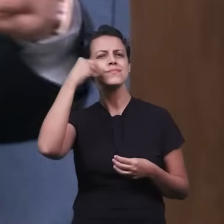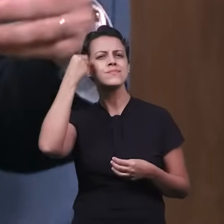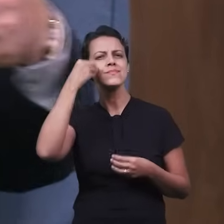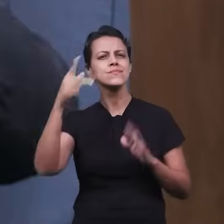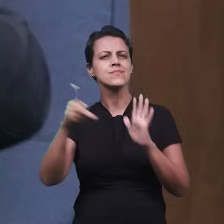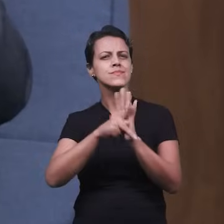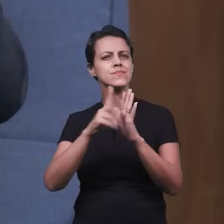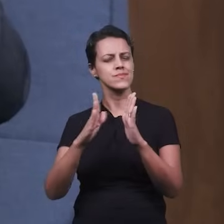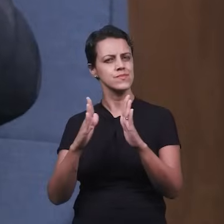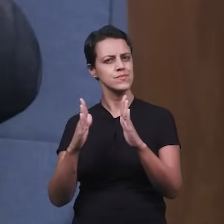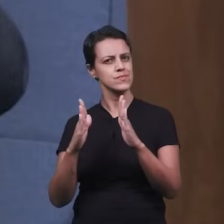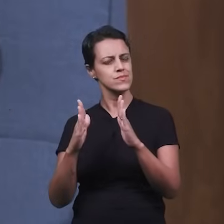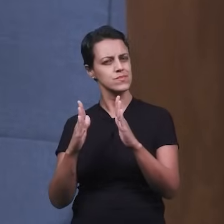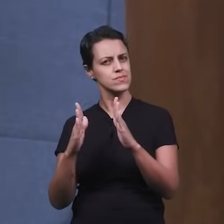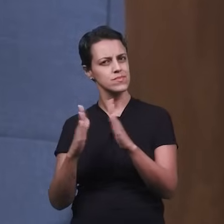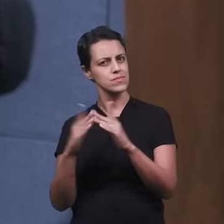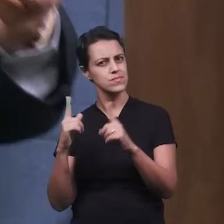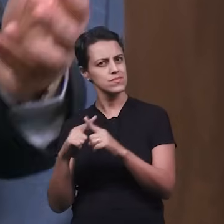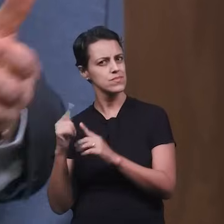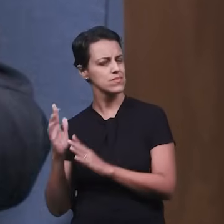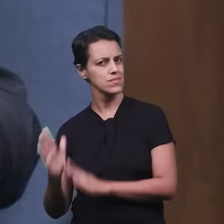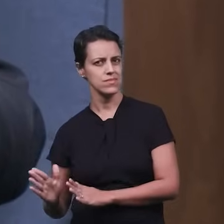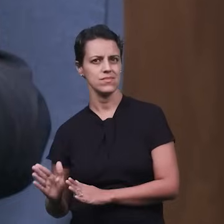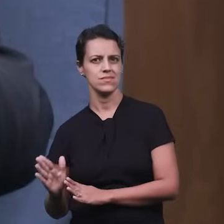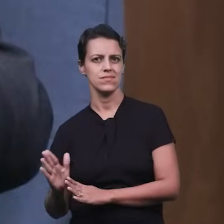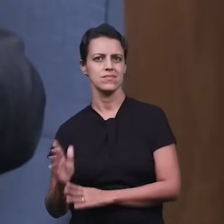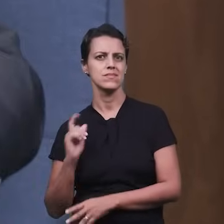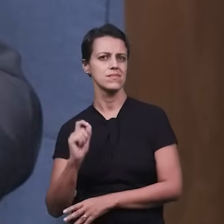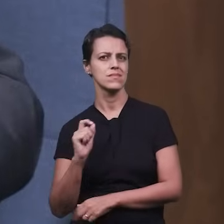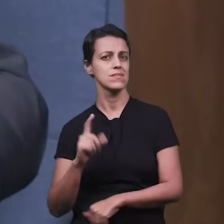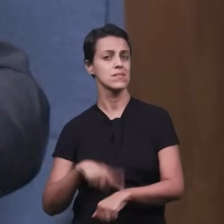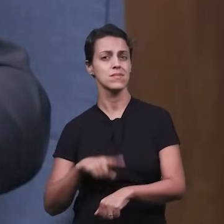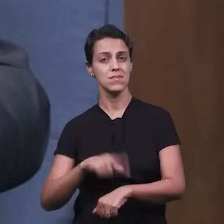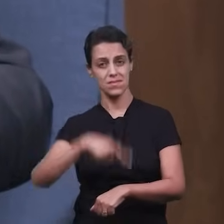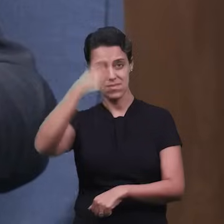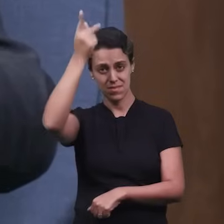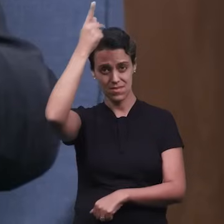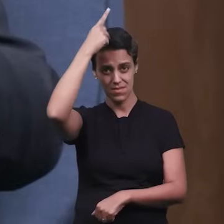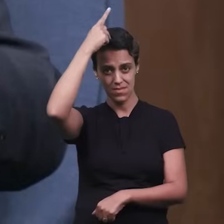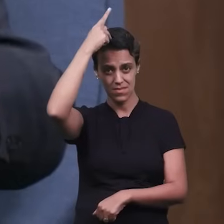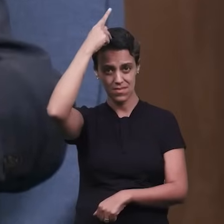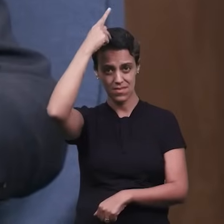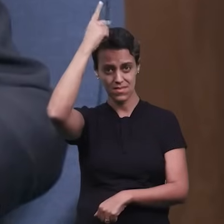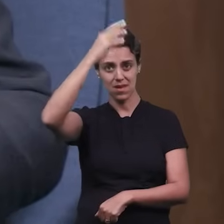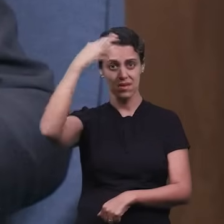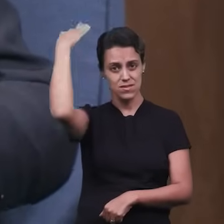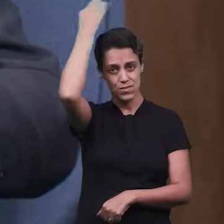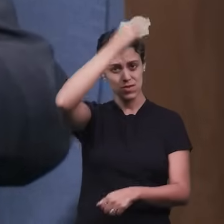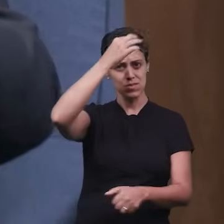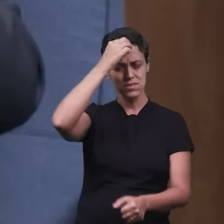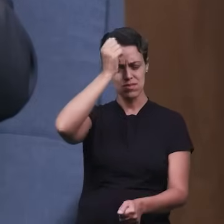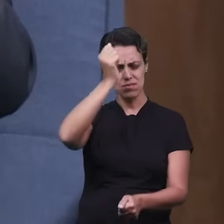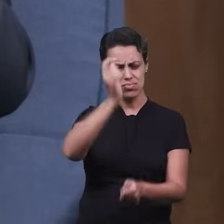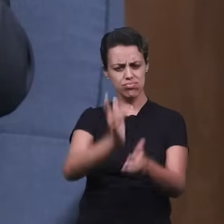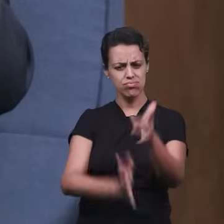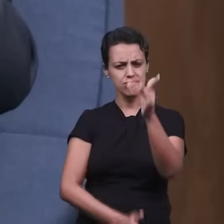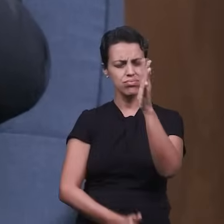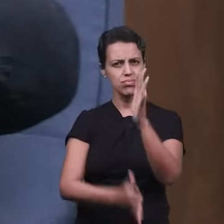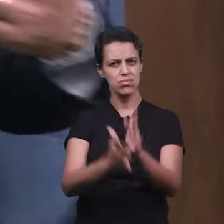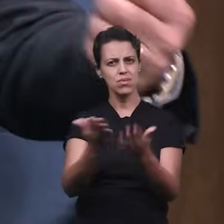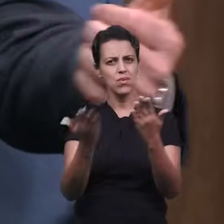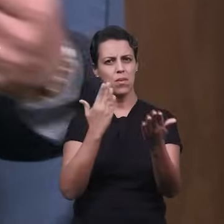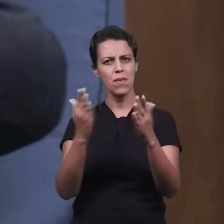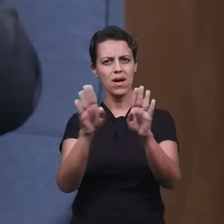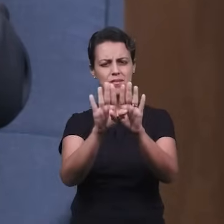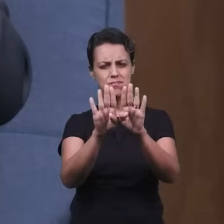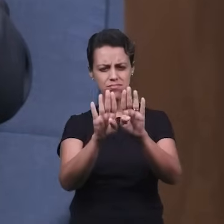a igreja, ou para que as pessoas puderam participar, que foi o Pentecostes. Quer dizer, o Pentecostes foi um véu